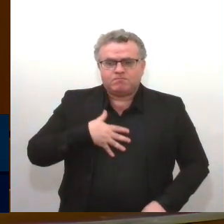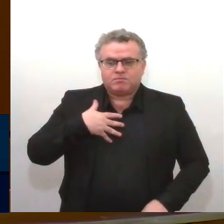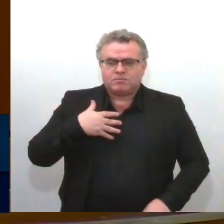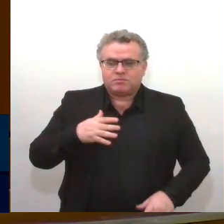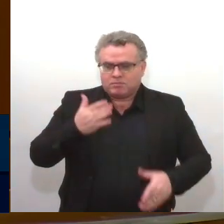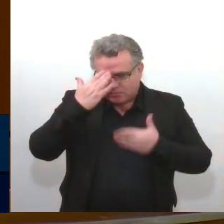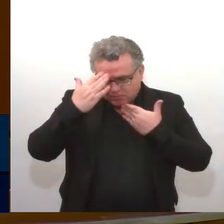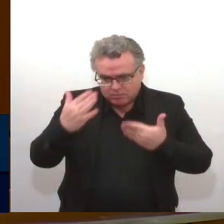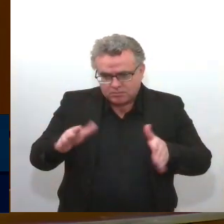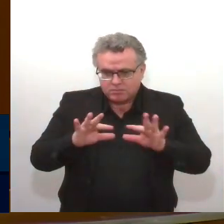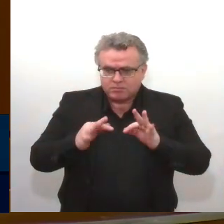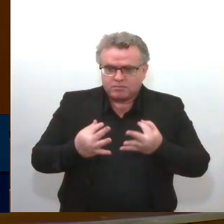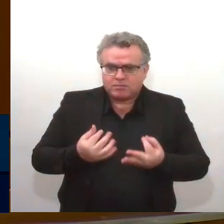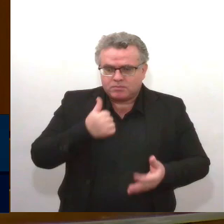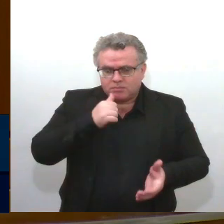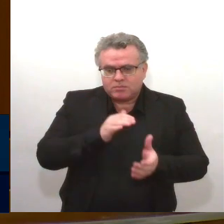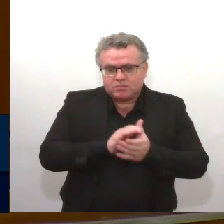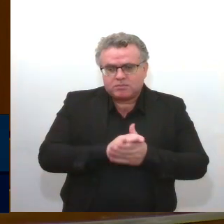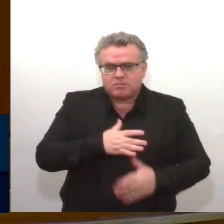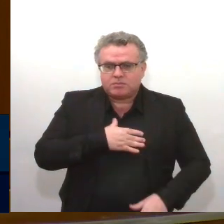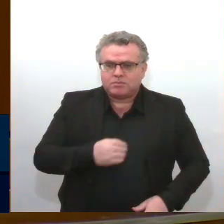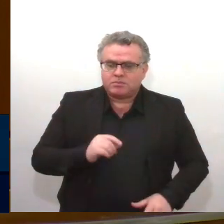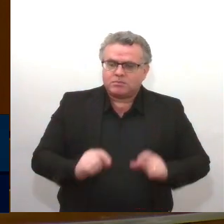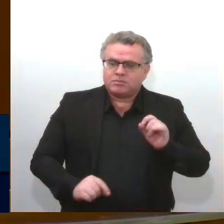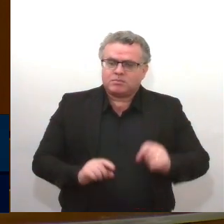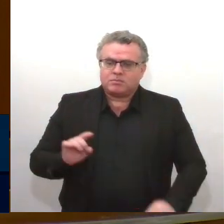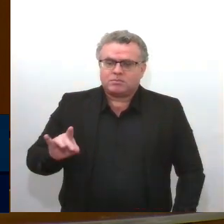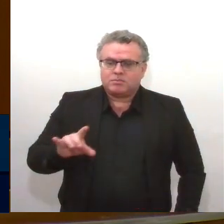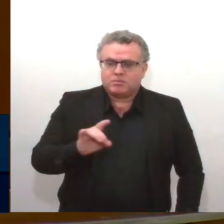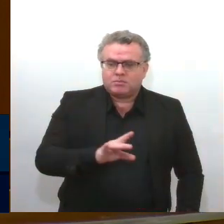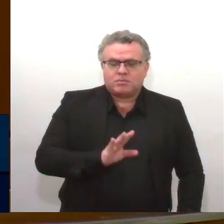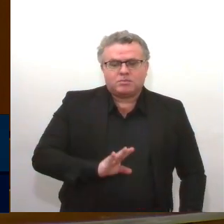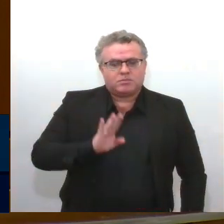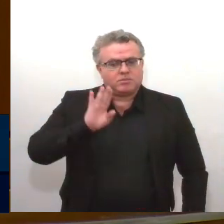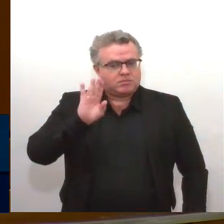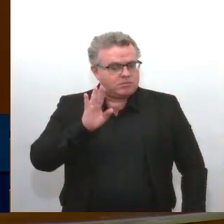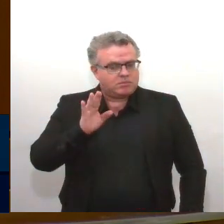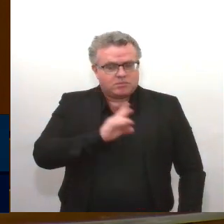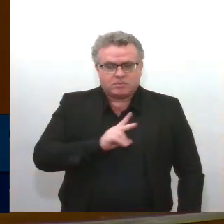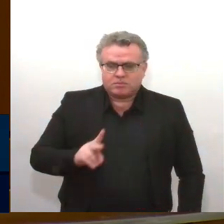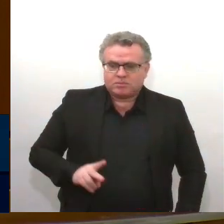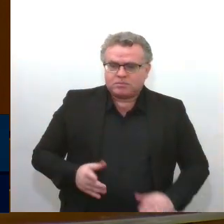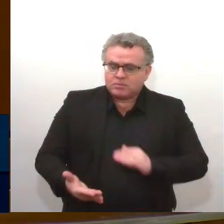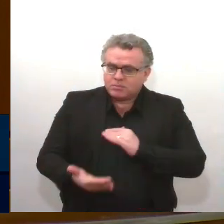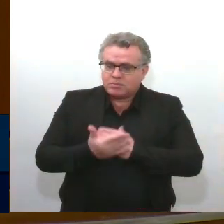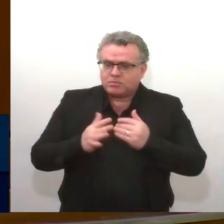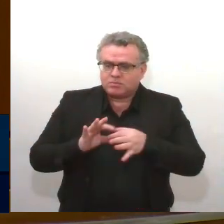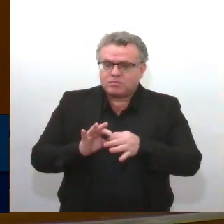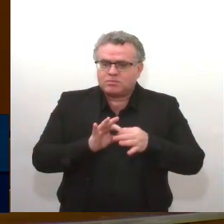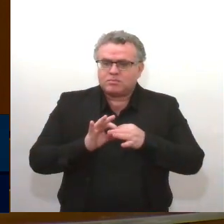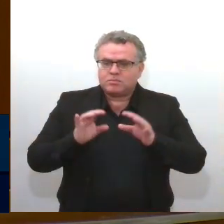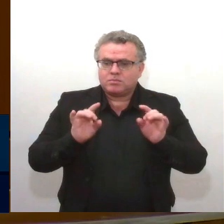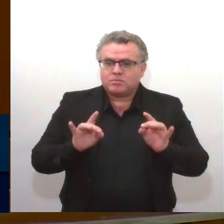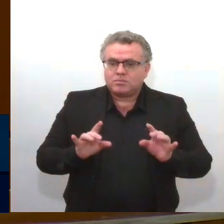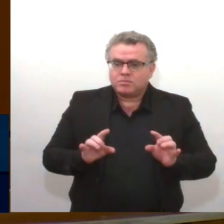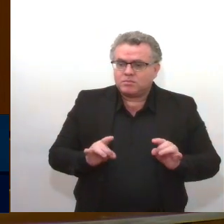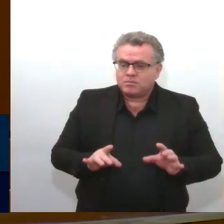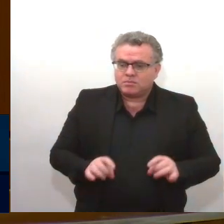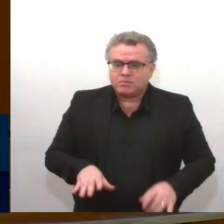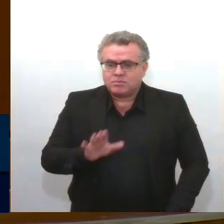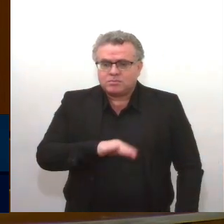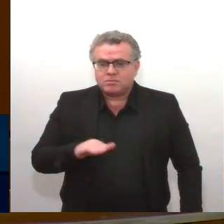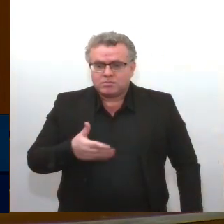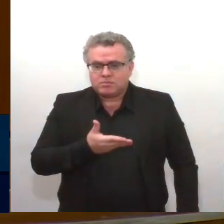filhos cada candidato a vereador que nos ajudou nessa luta em especial as nossas crianças Luciano pimenté era